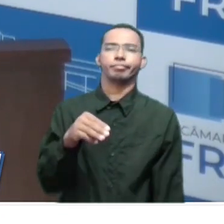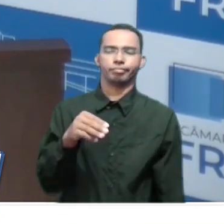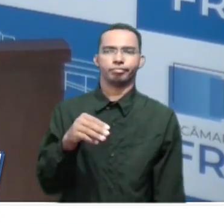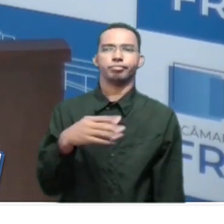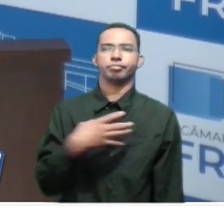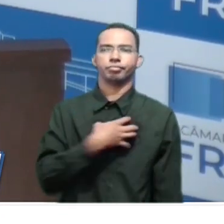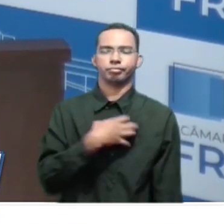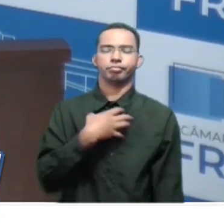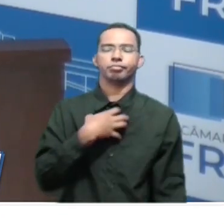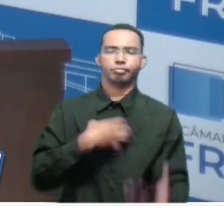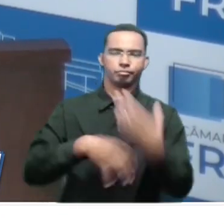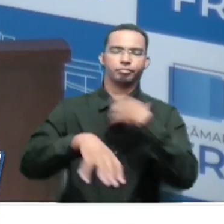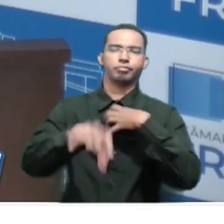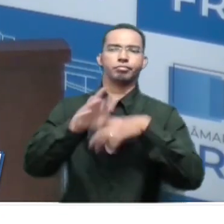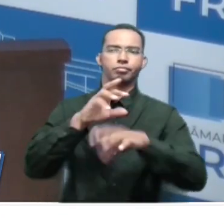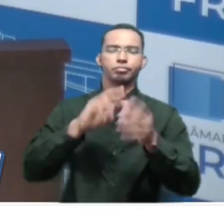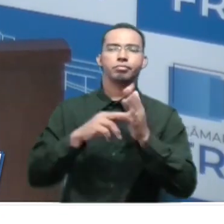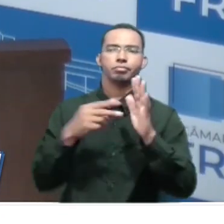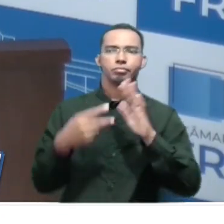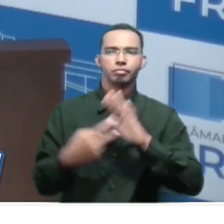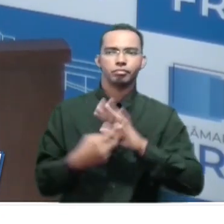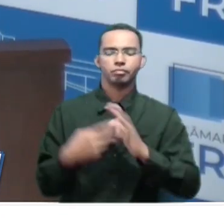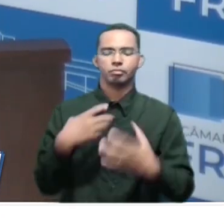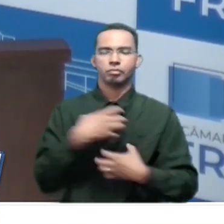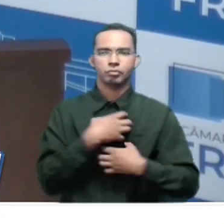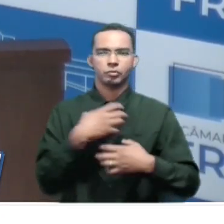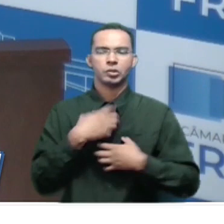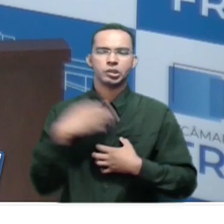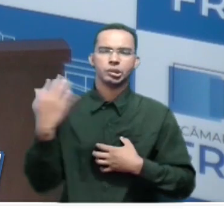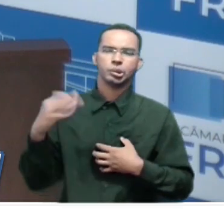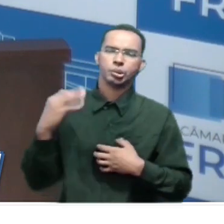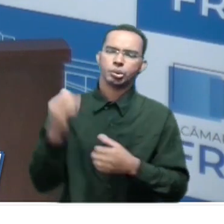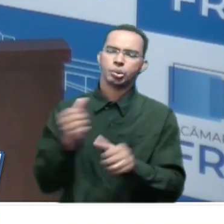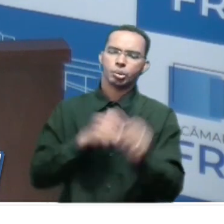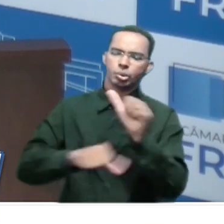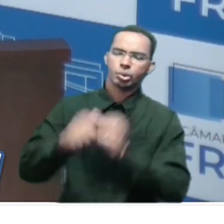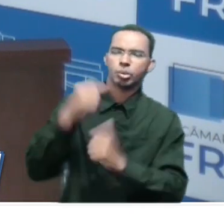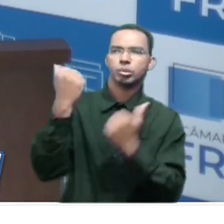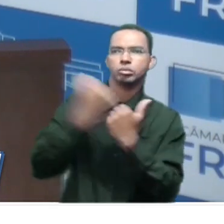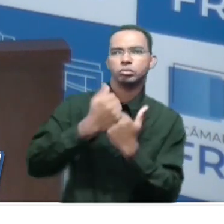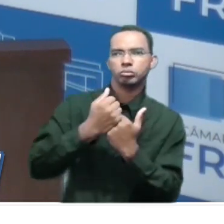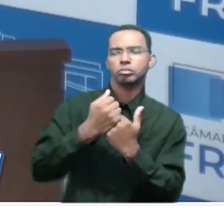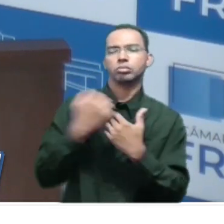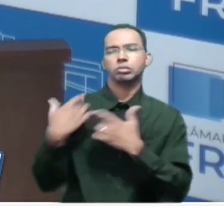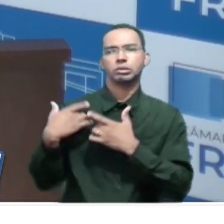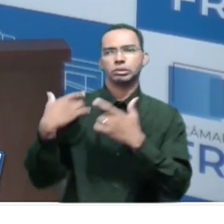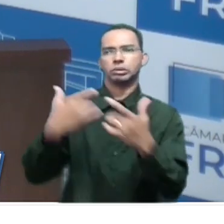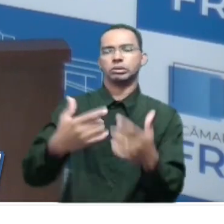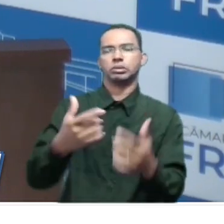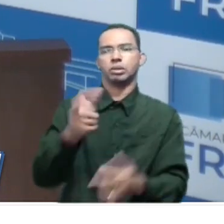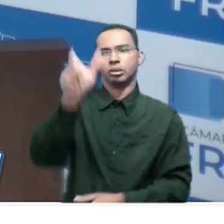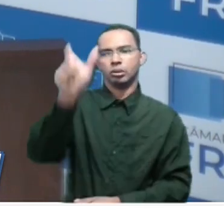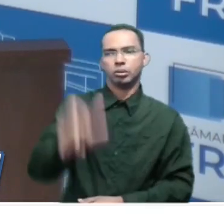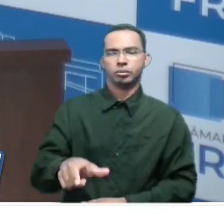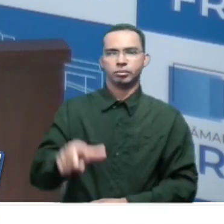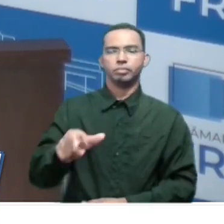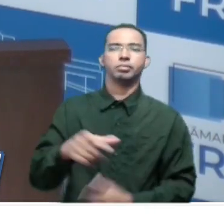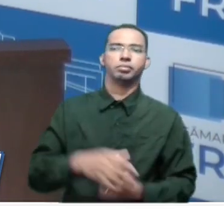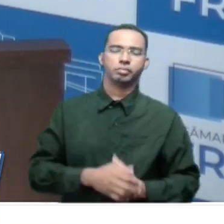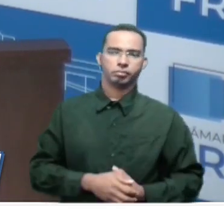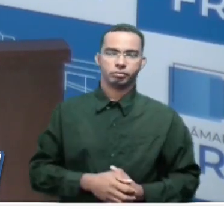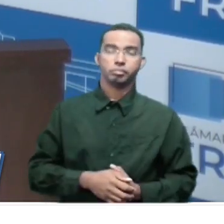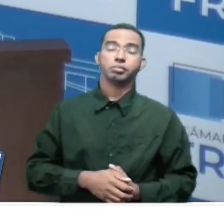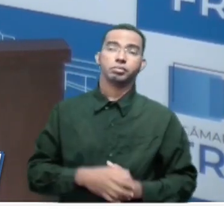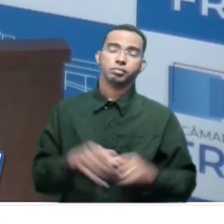quer dizer isso. Sentir a dor do outro, estar no lugar do outro, ser solidário ao outro. E ao